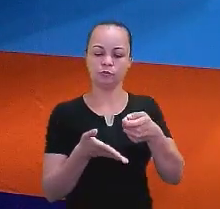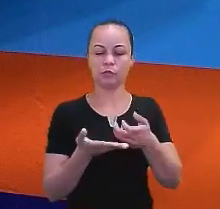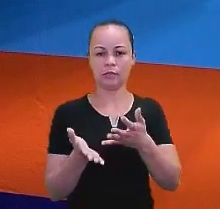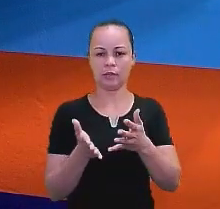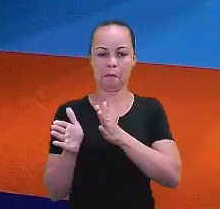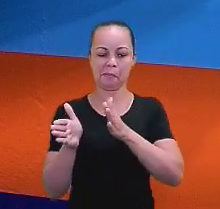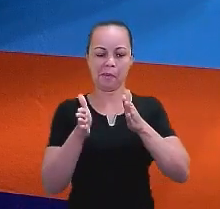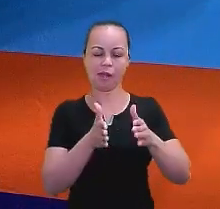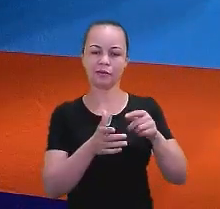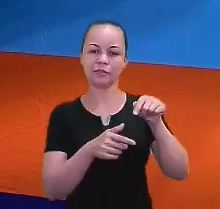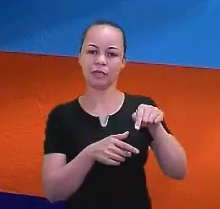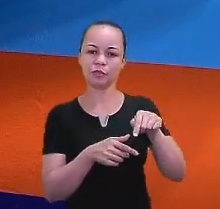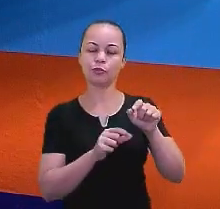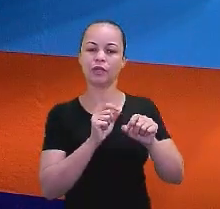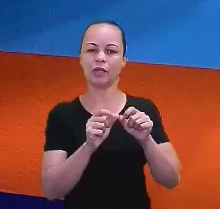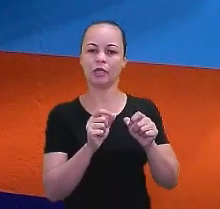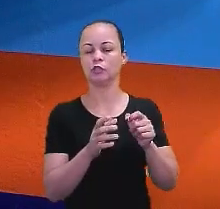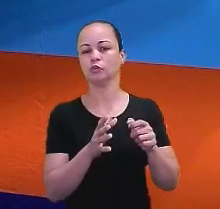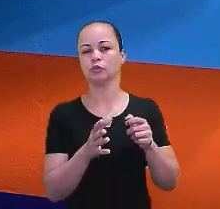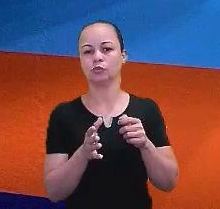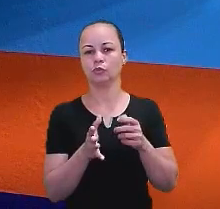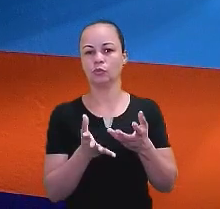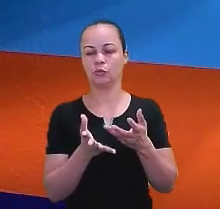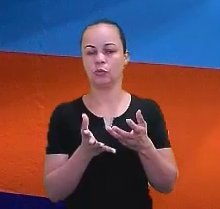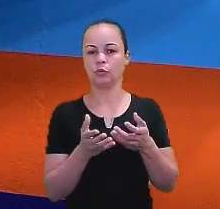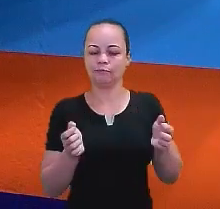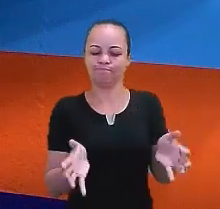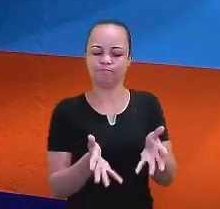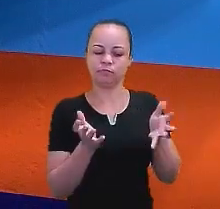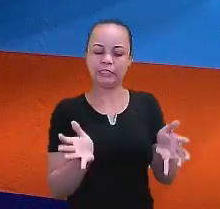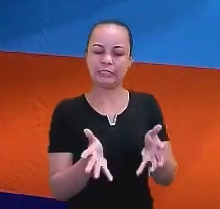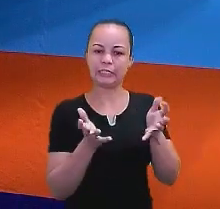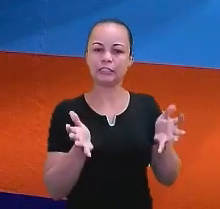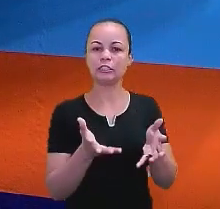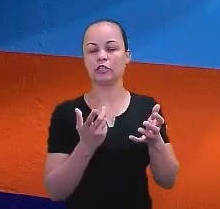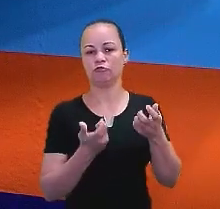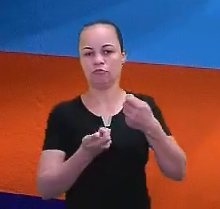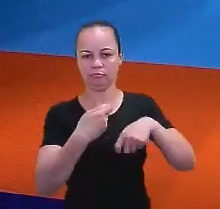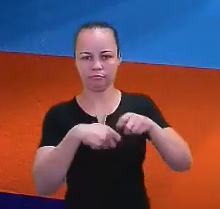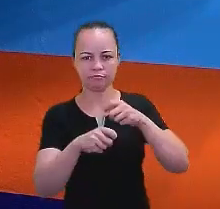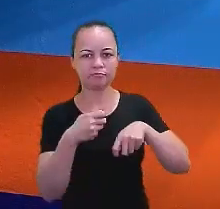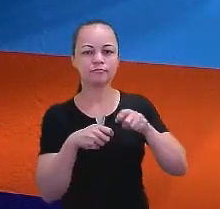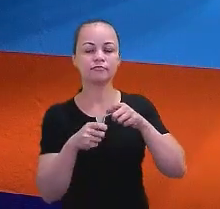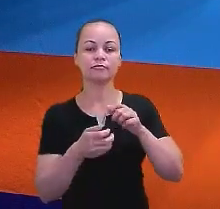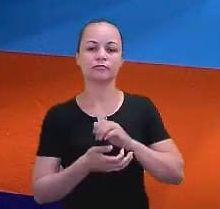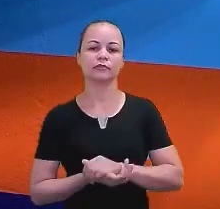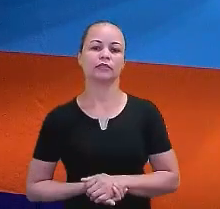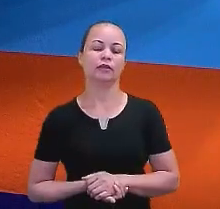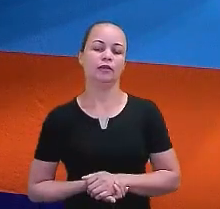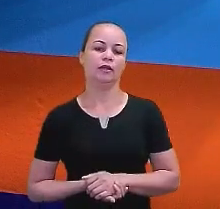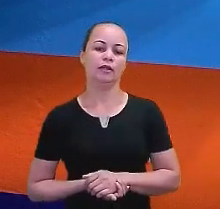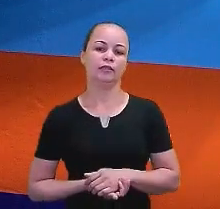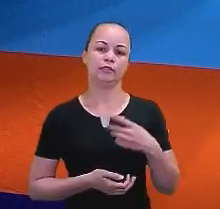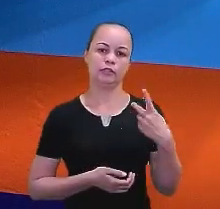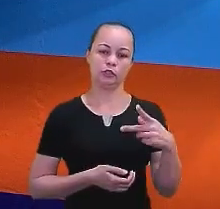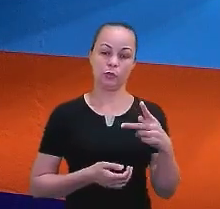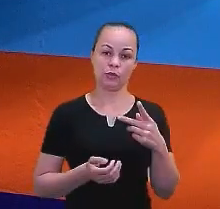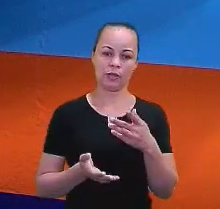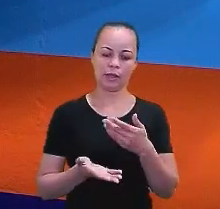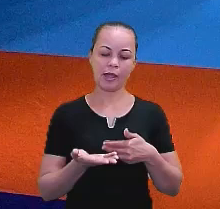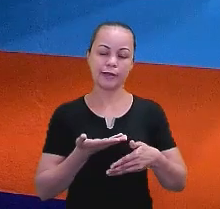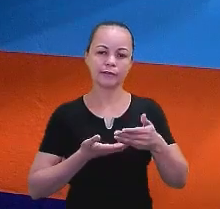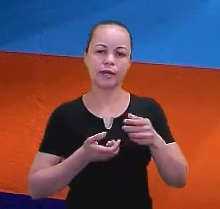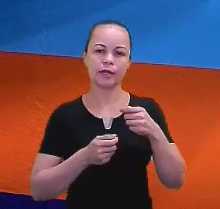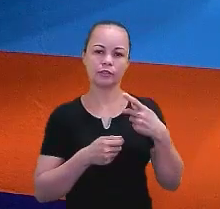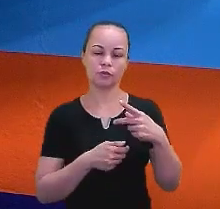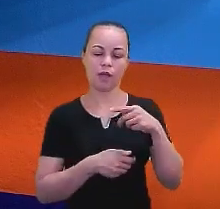de incentivos, Sul e Sudeste, né? A partir de incentivos econômicos que são retraídos